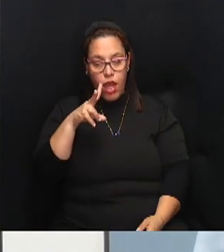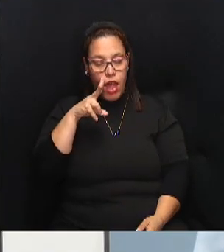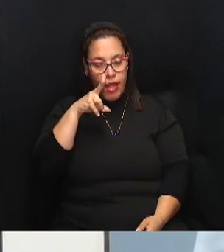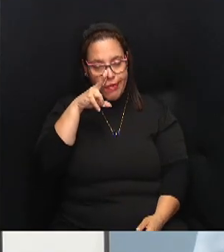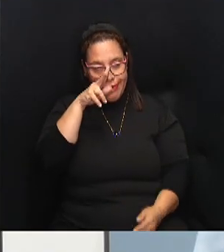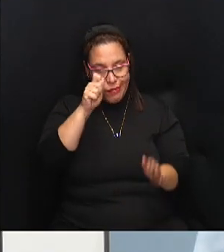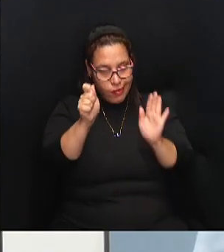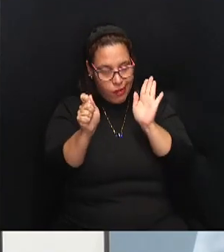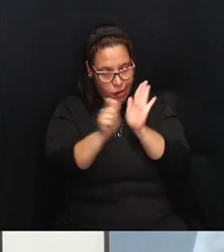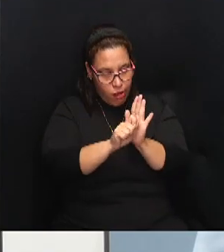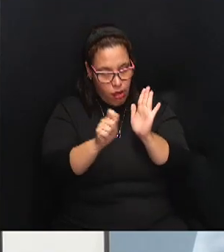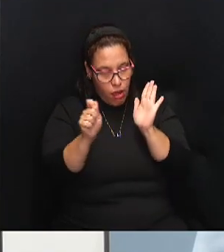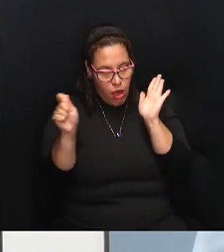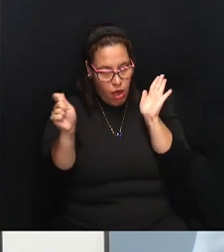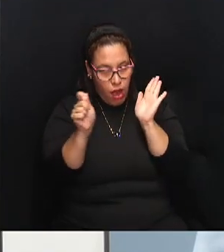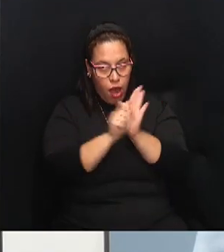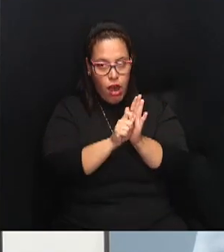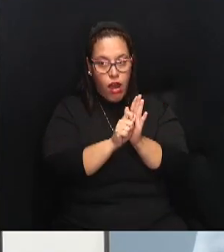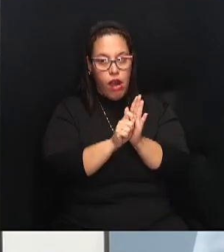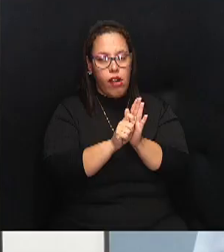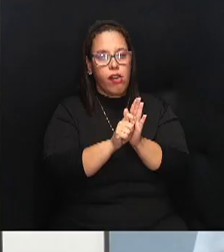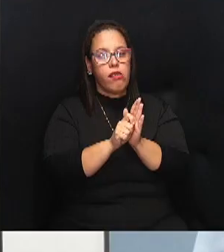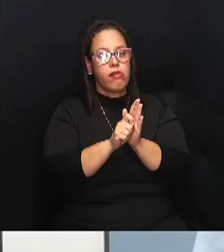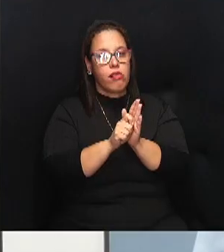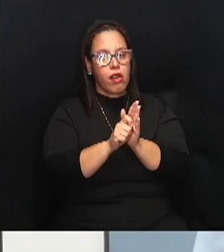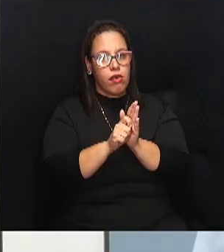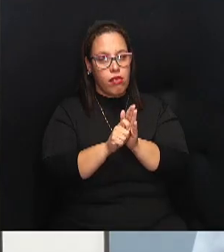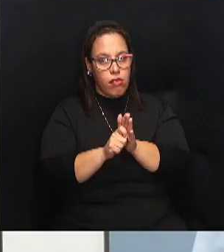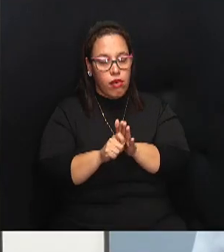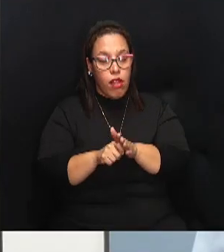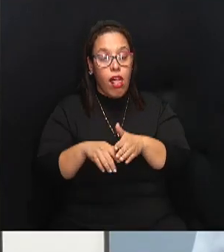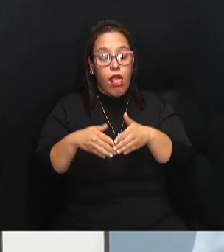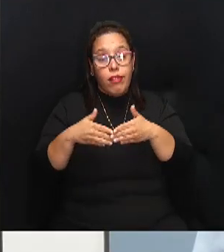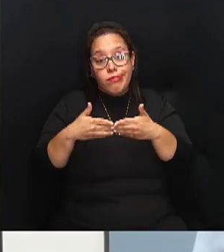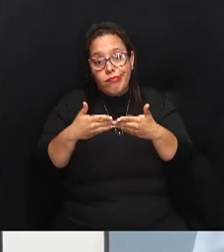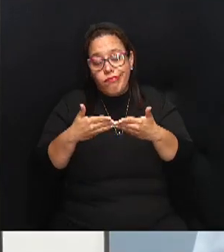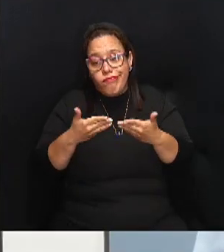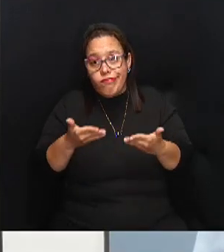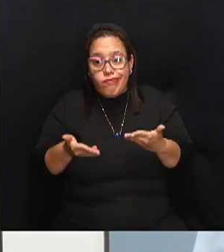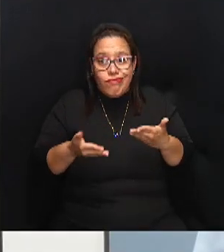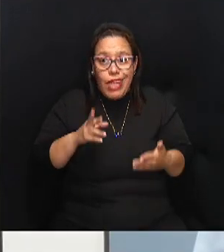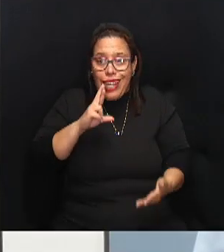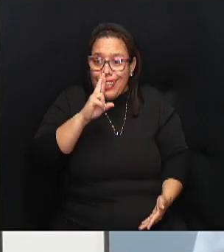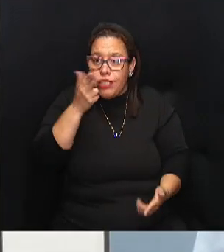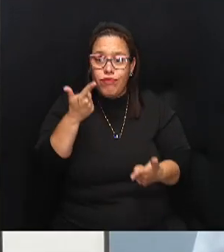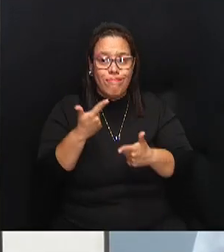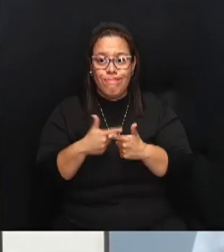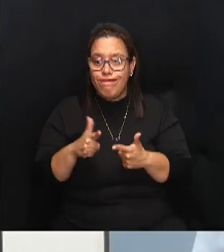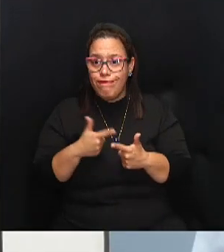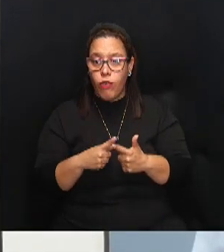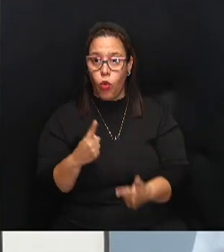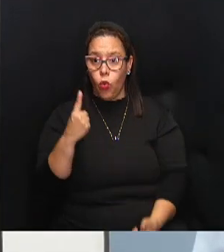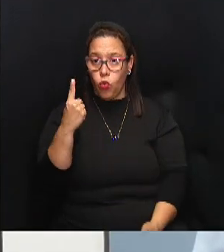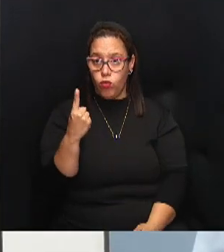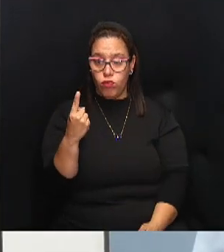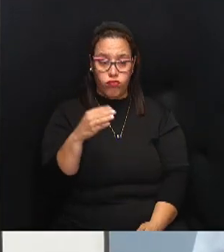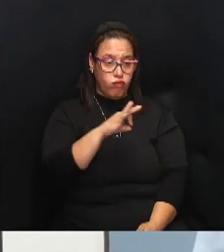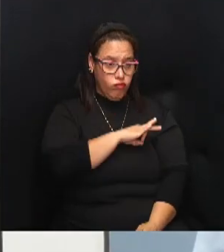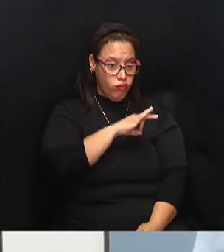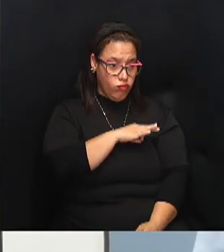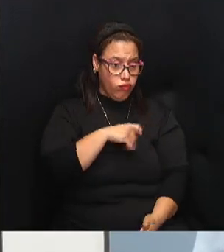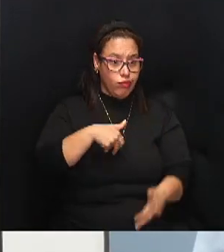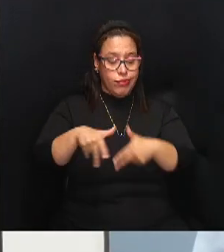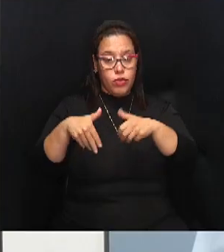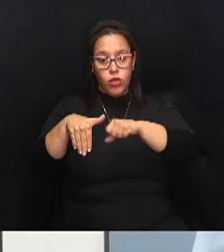é exatamente isso. Dá para usar sim. Só que a gente não vai resolver o problema colocando só polícia para correr atrás